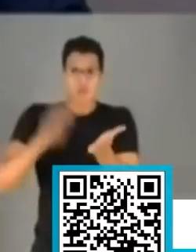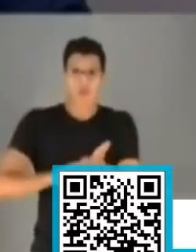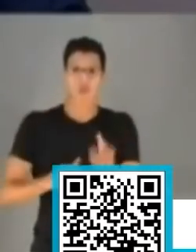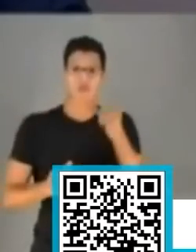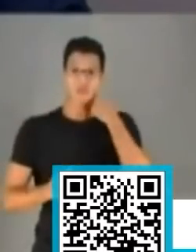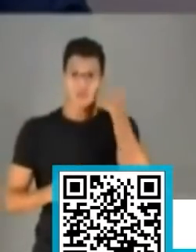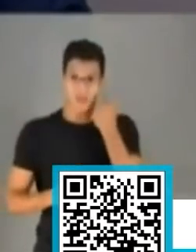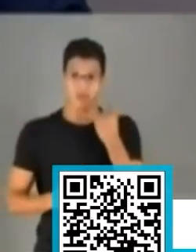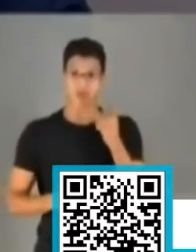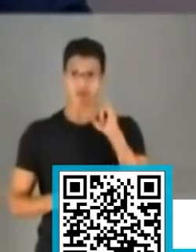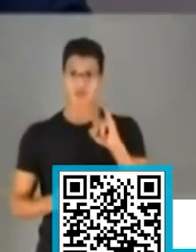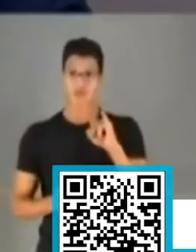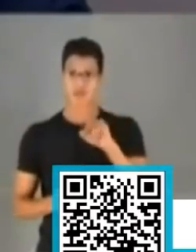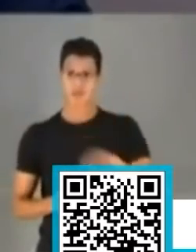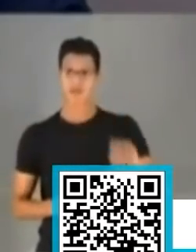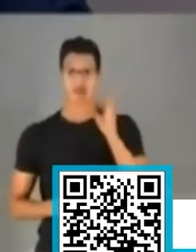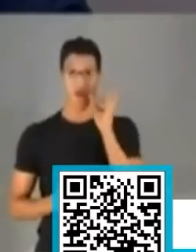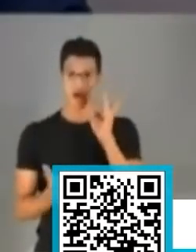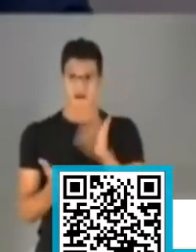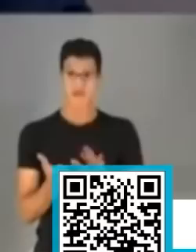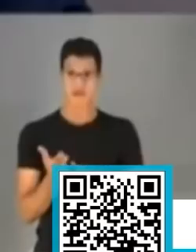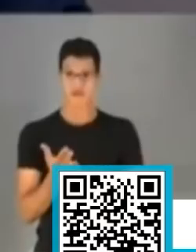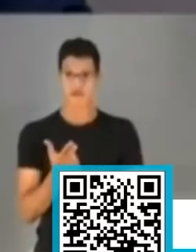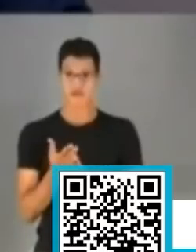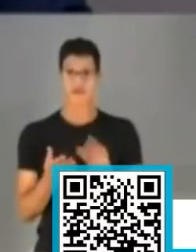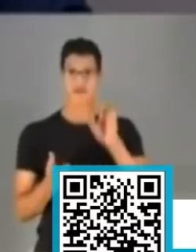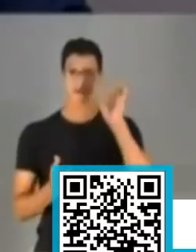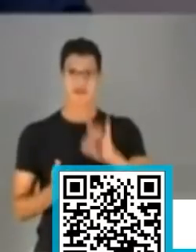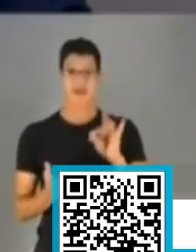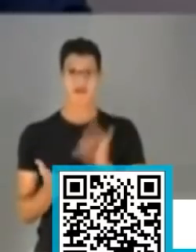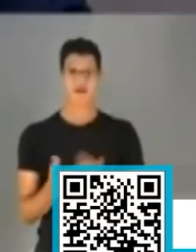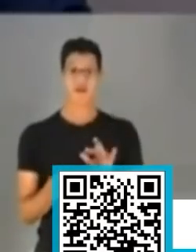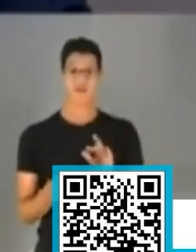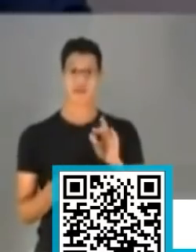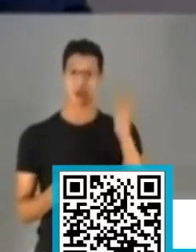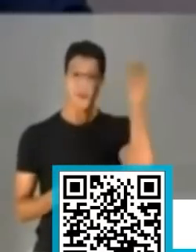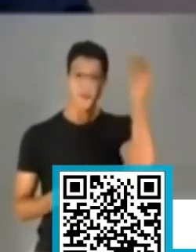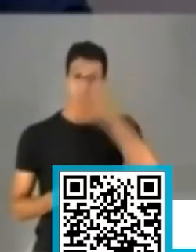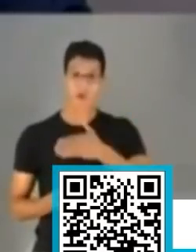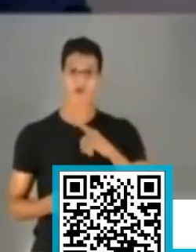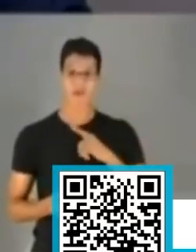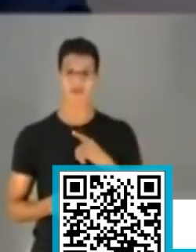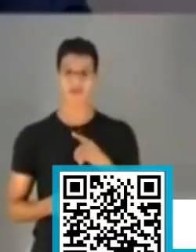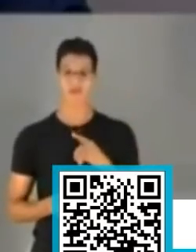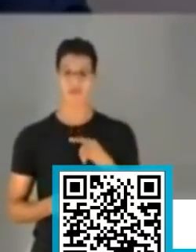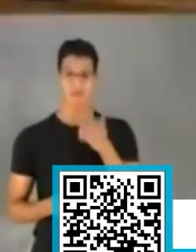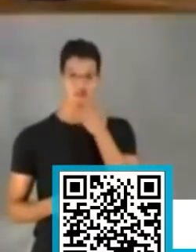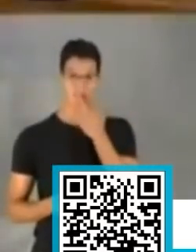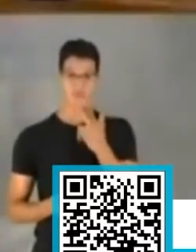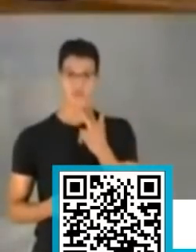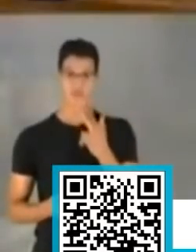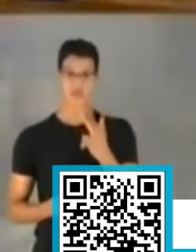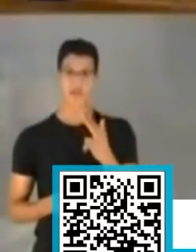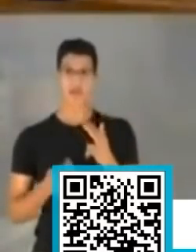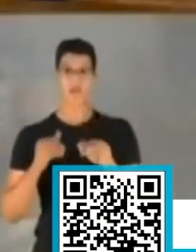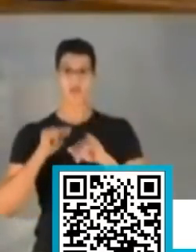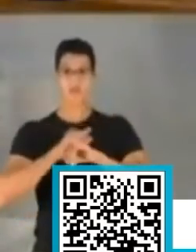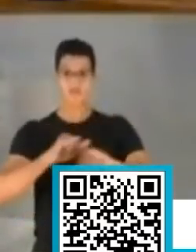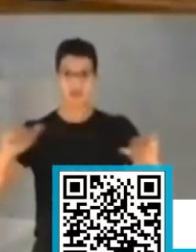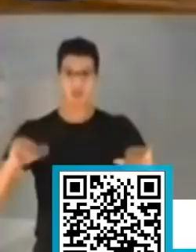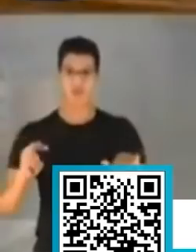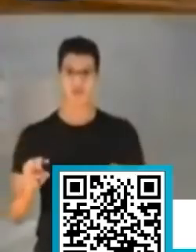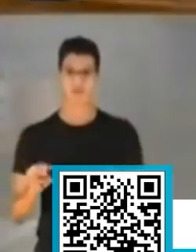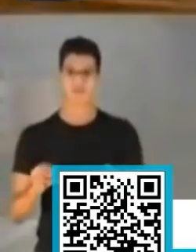constatação Senador PSOL reafirma isso sim isso é uma constatação lado eu acho isso Eu acho essa